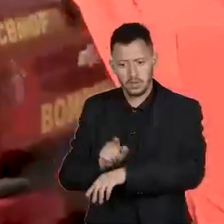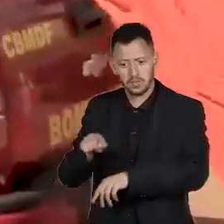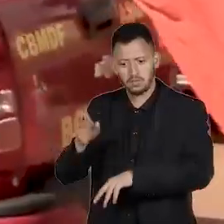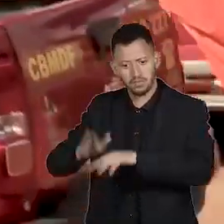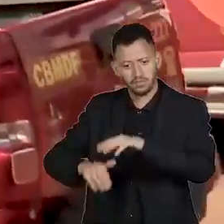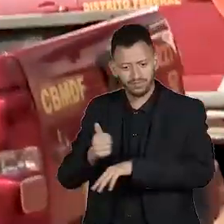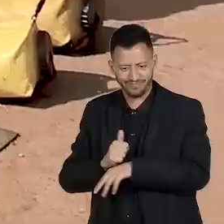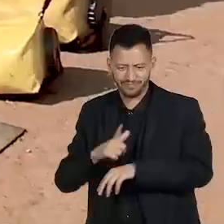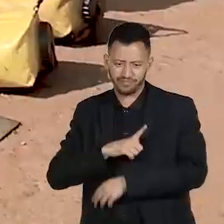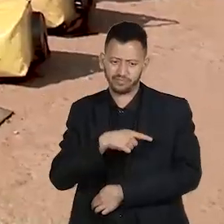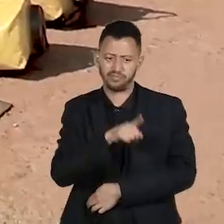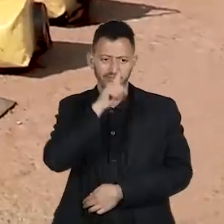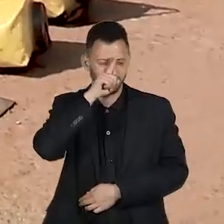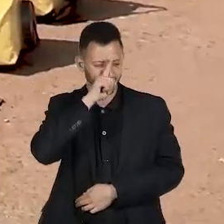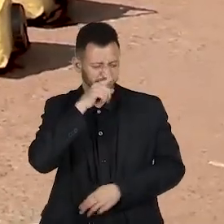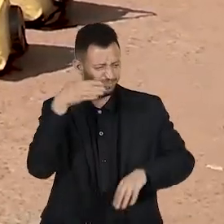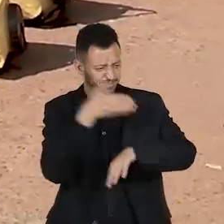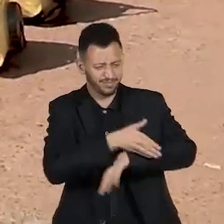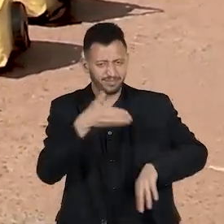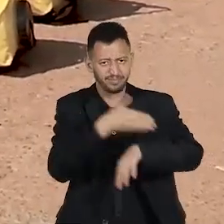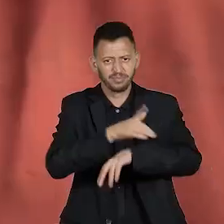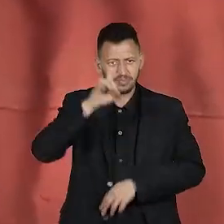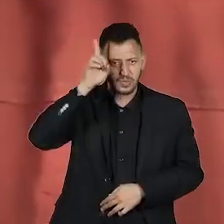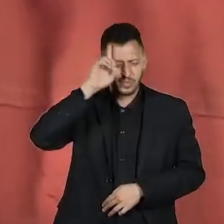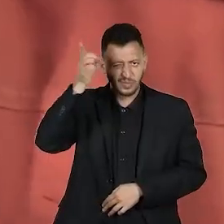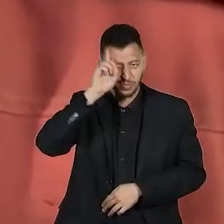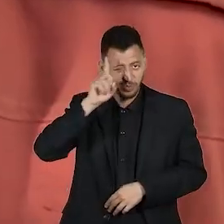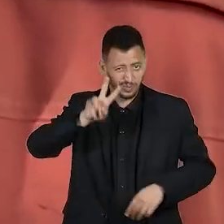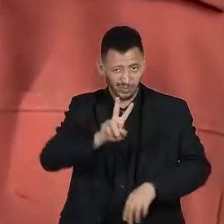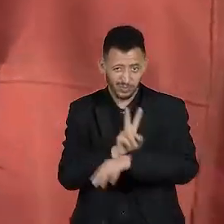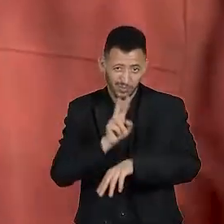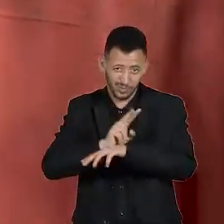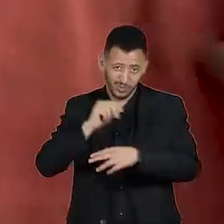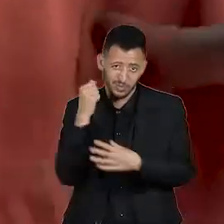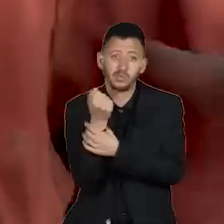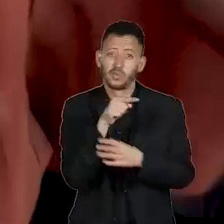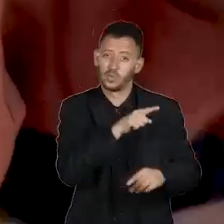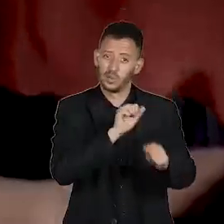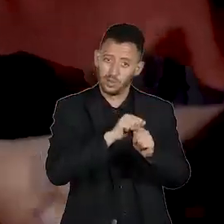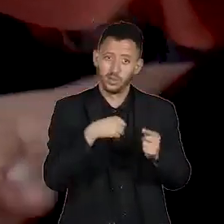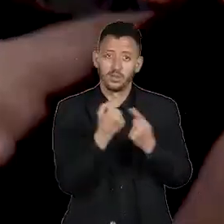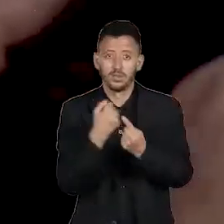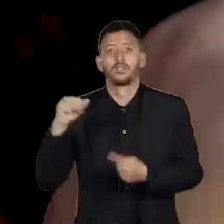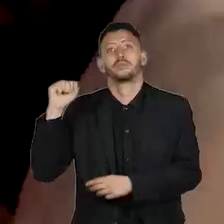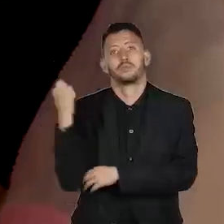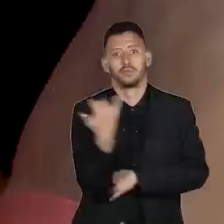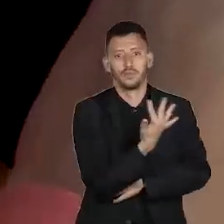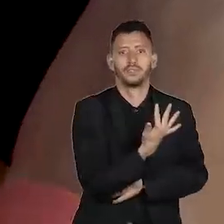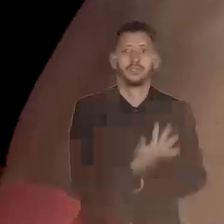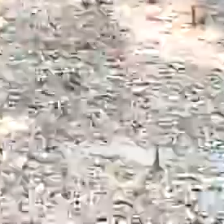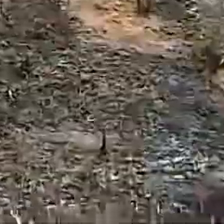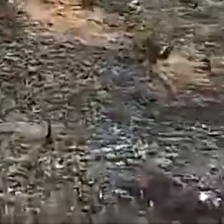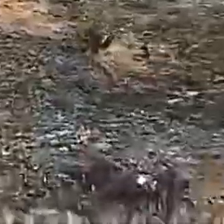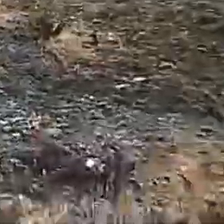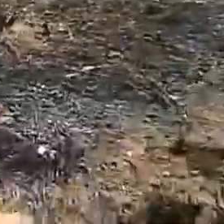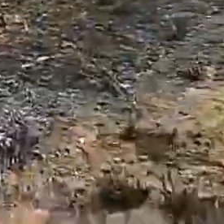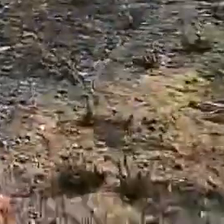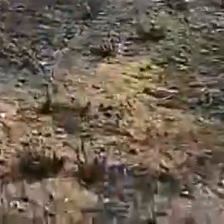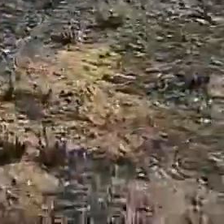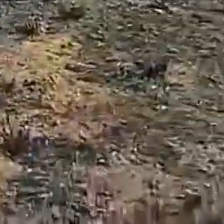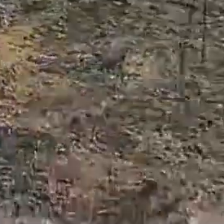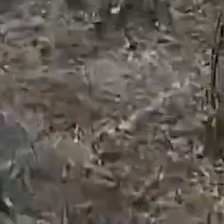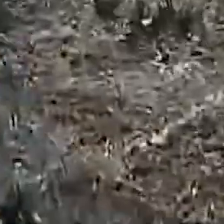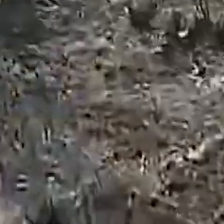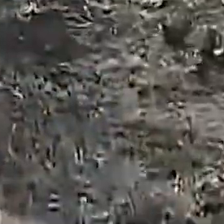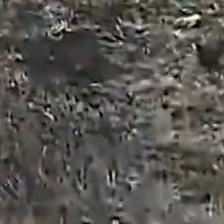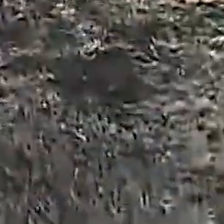desses profissionais que arriscam todos os dias a vida para proteger a sociedade e o meio ambiente.